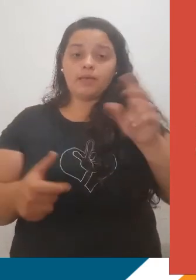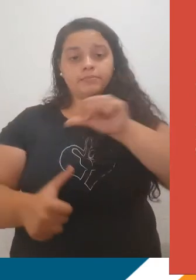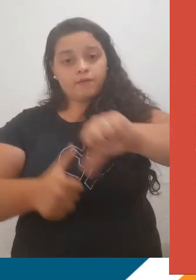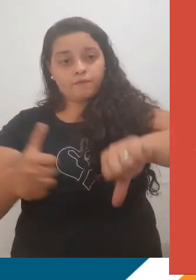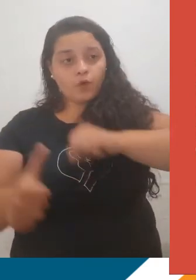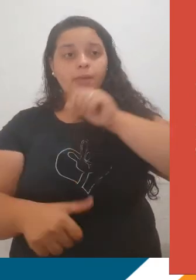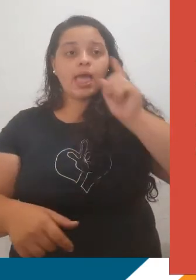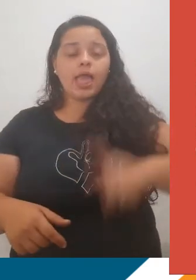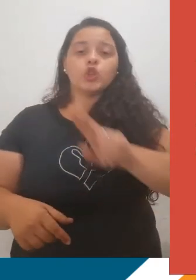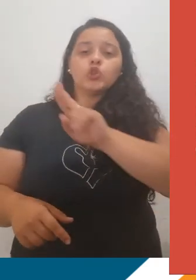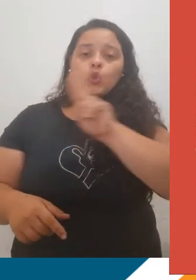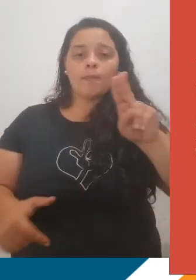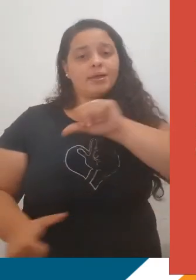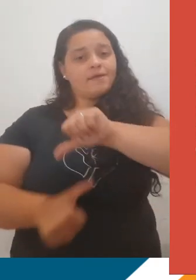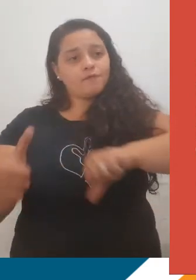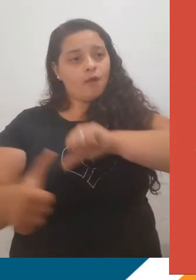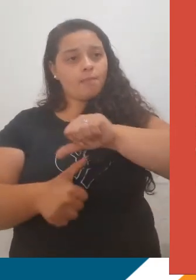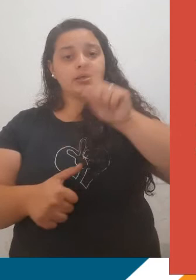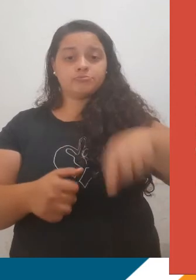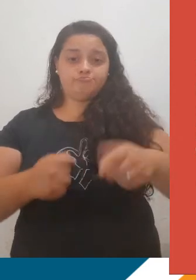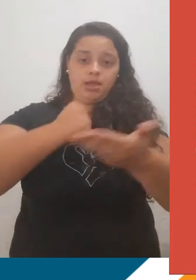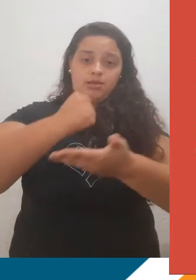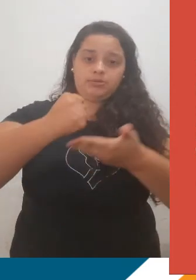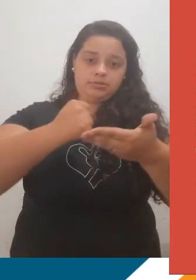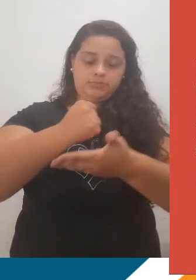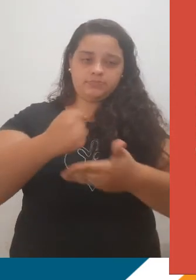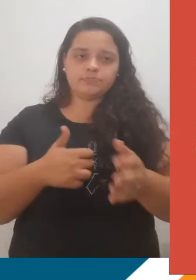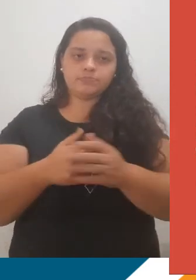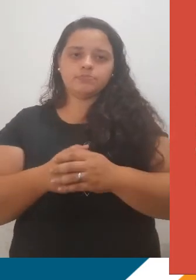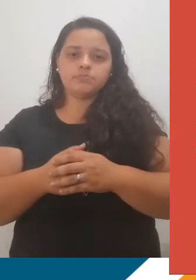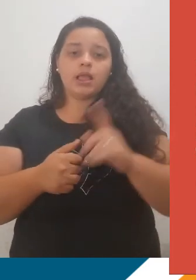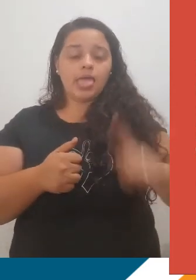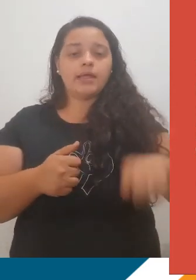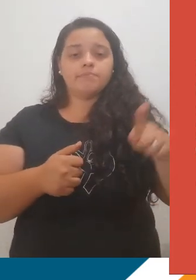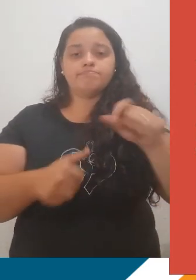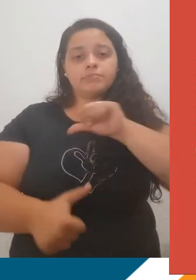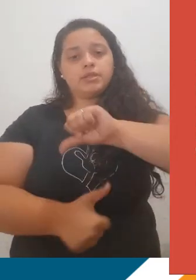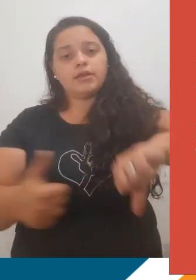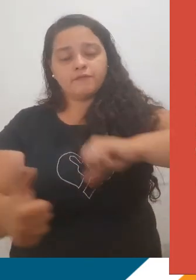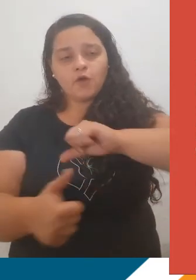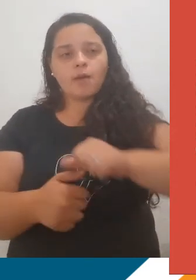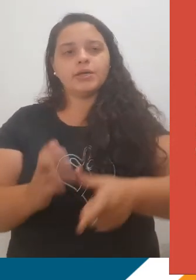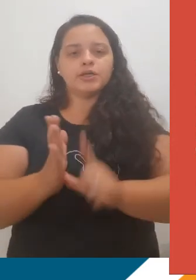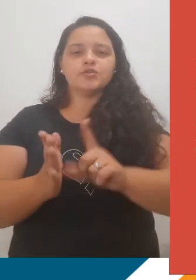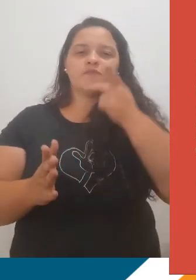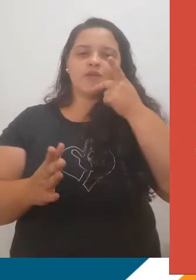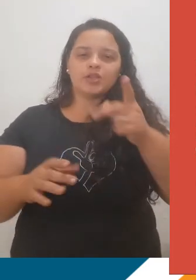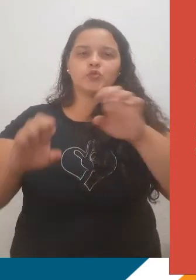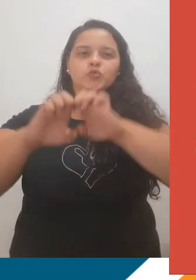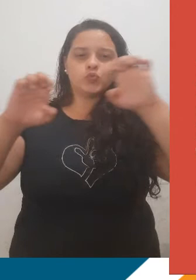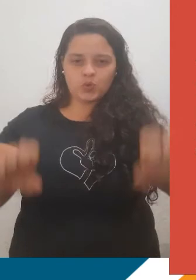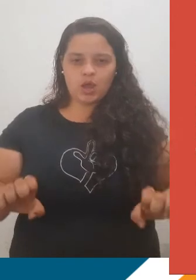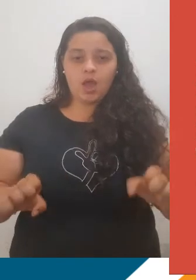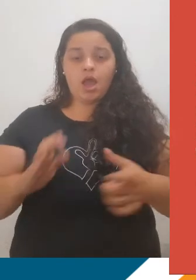como reformas de base. E o que eram elas? Elas eram reformas, como eu falei, estruturais. A primeira